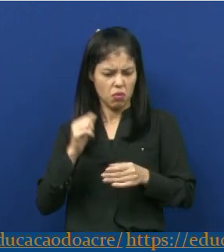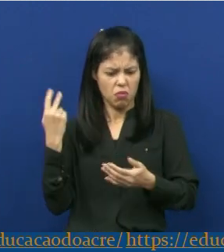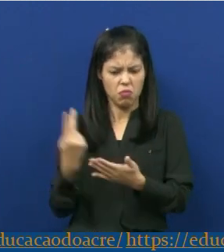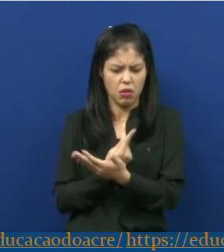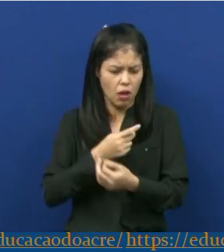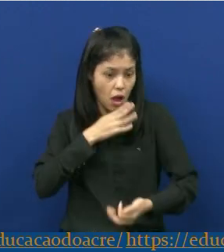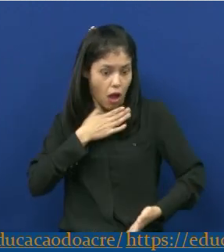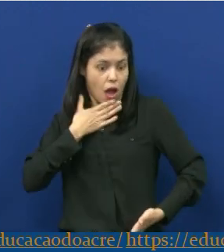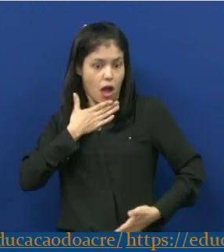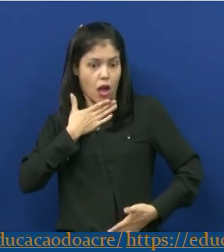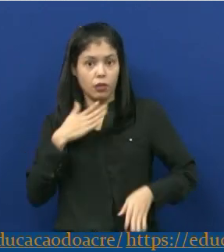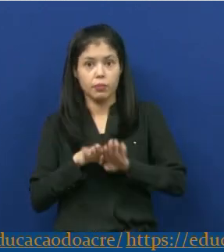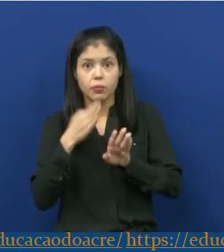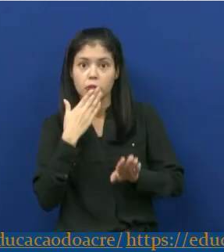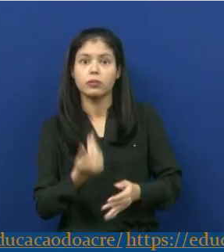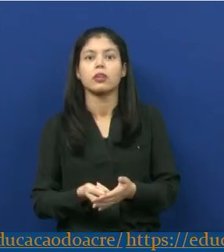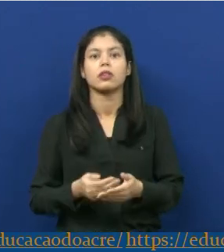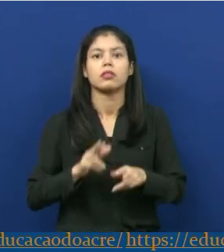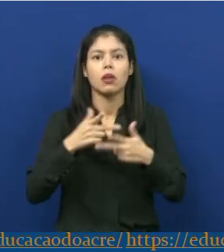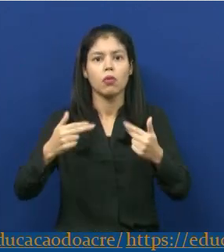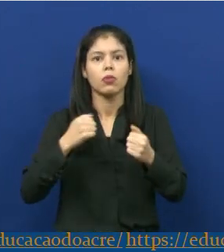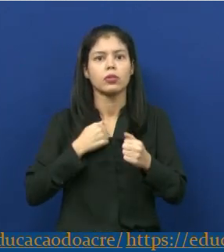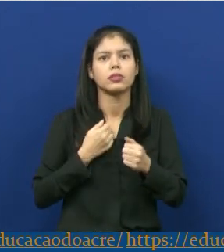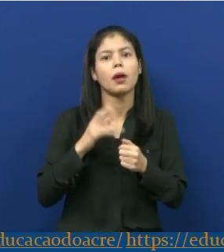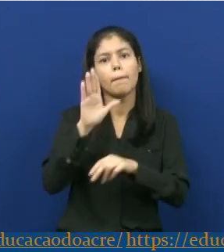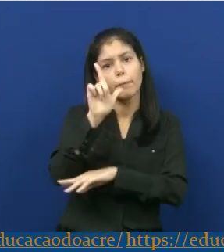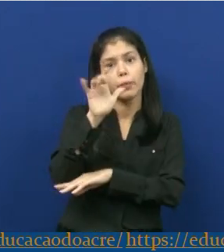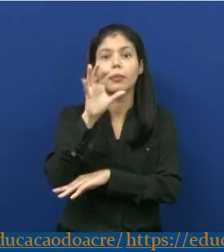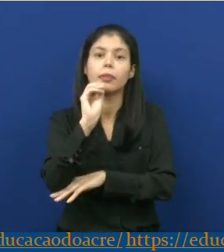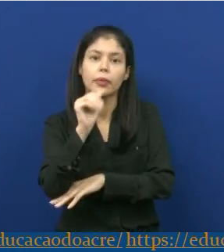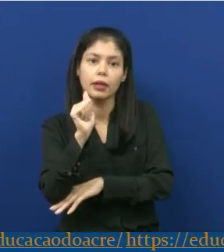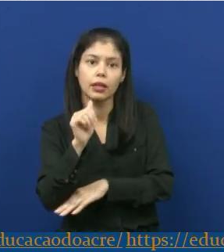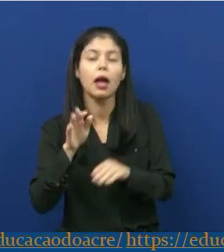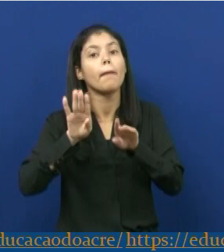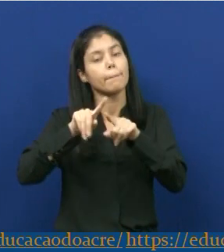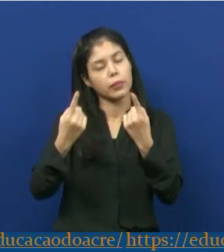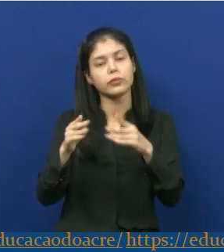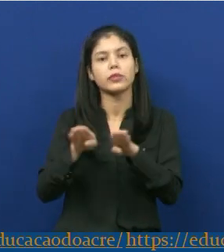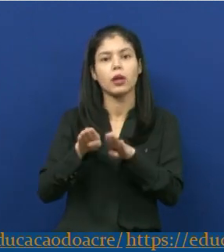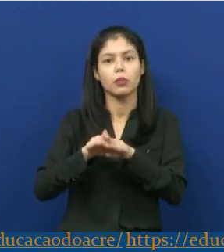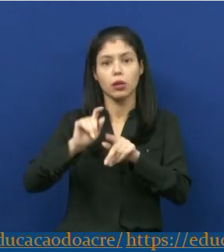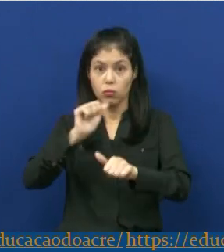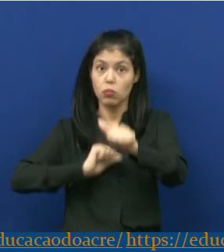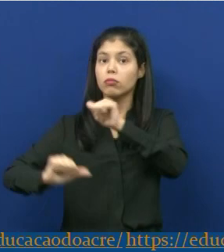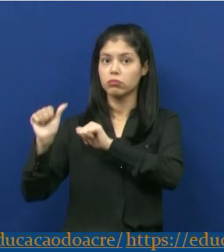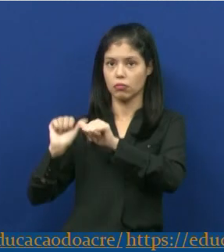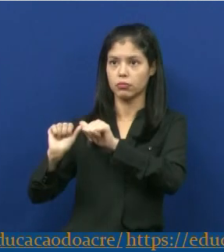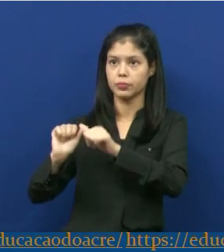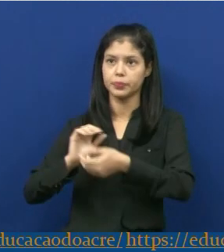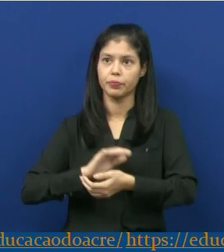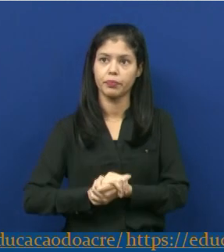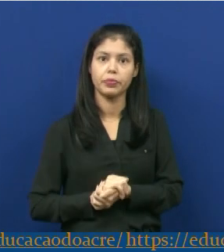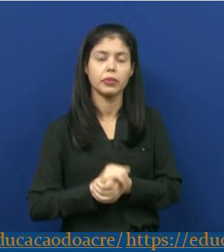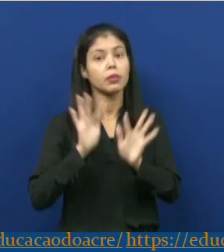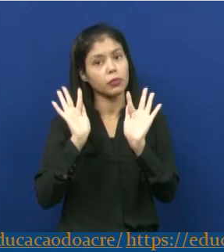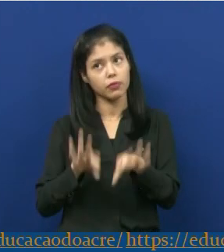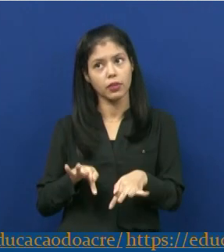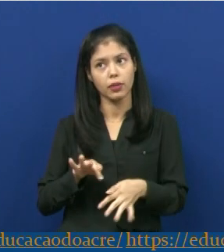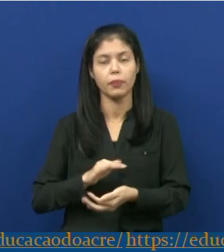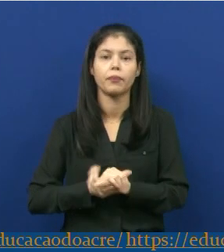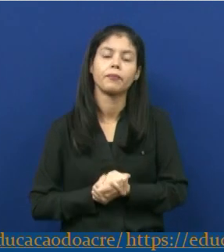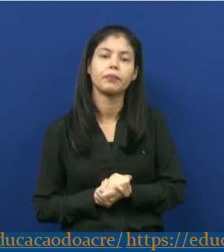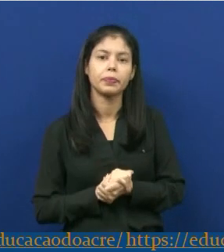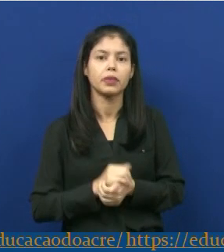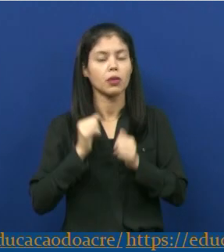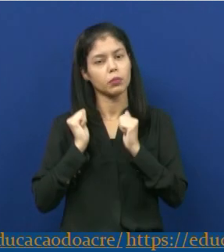o absurdo. Uma imagem pode ser bela, mas ela pode representar o seu oposto. E por fim,